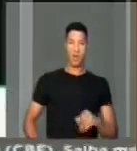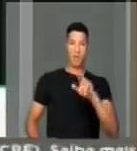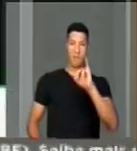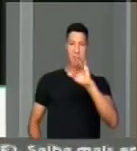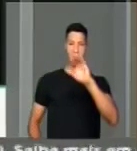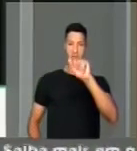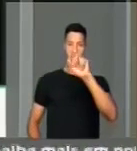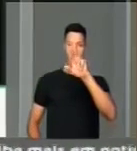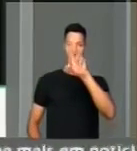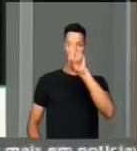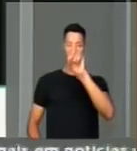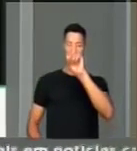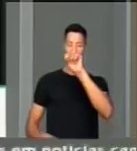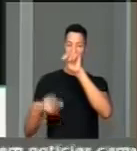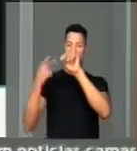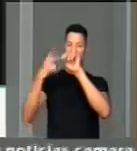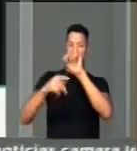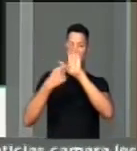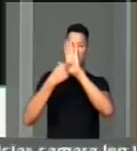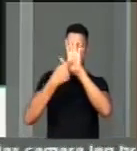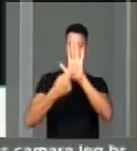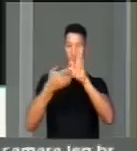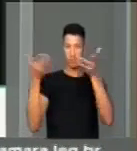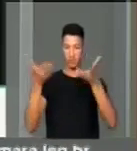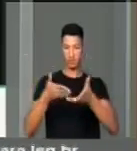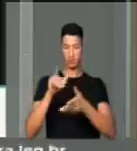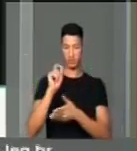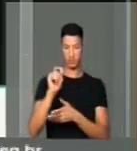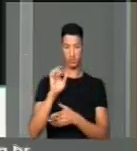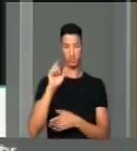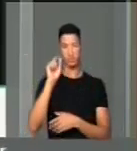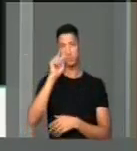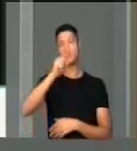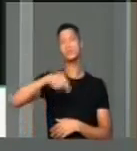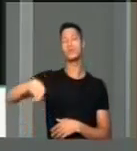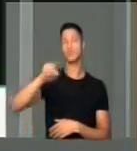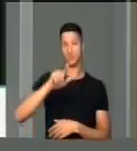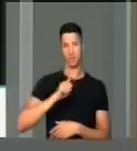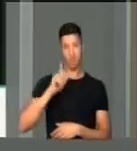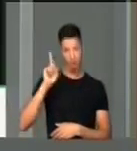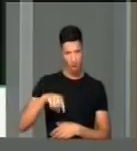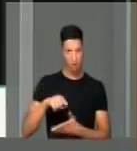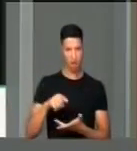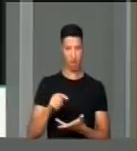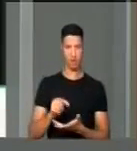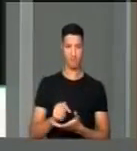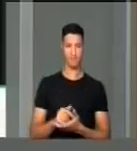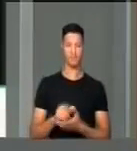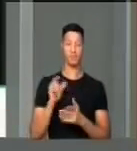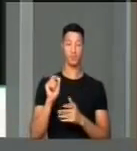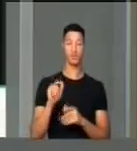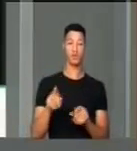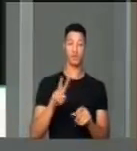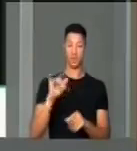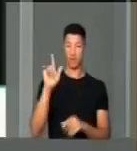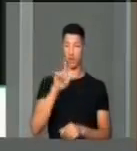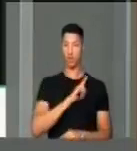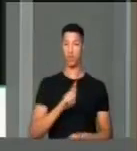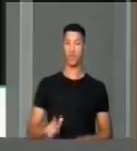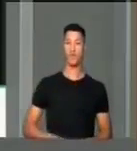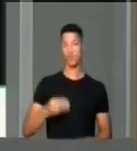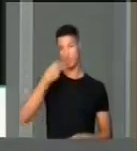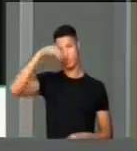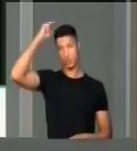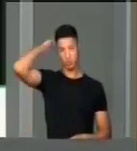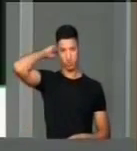Barros, ele mostrou hoje o que ele é e o que é o governo Michel